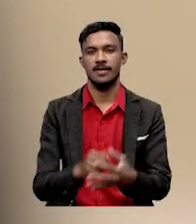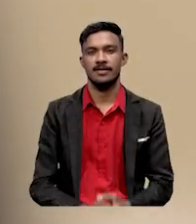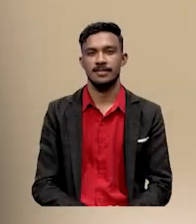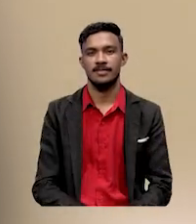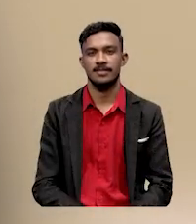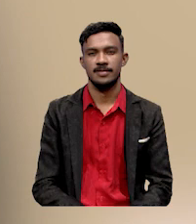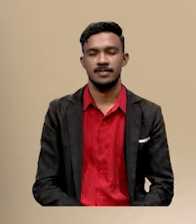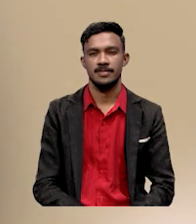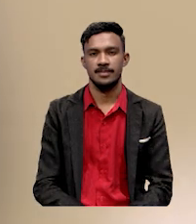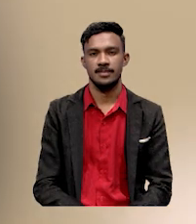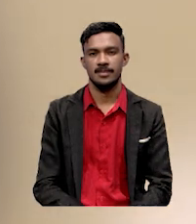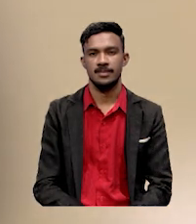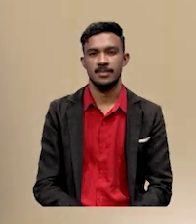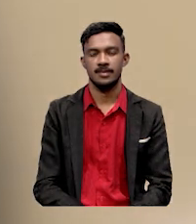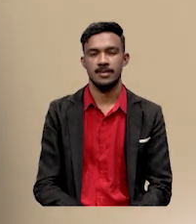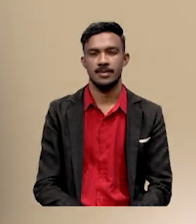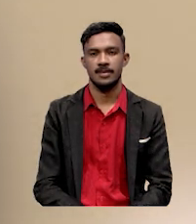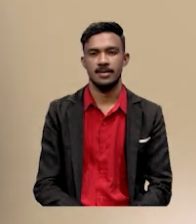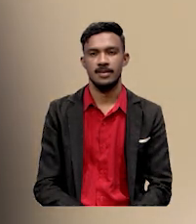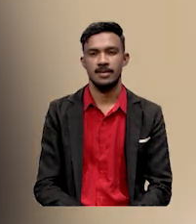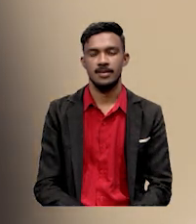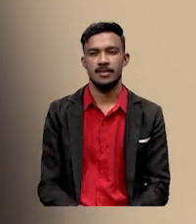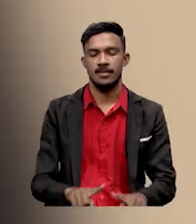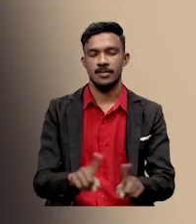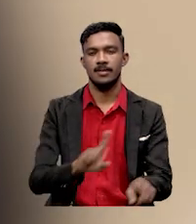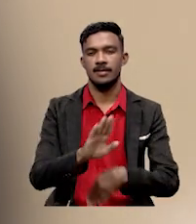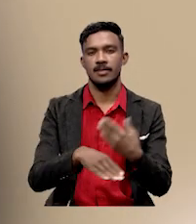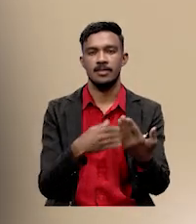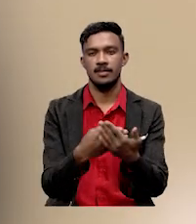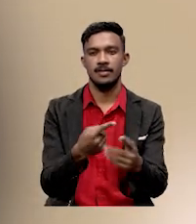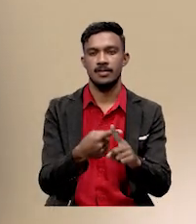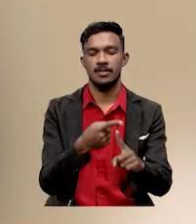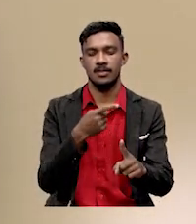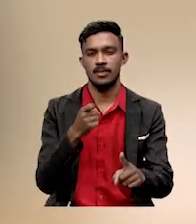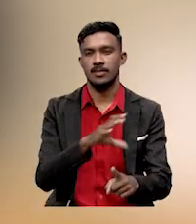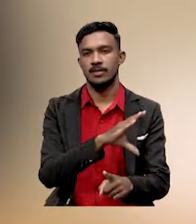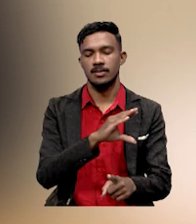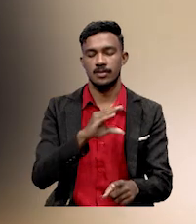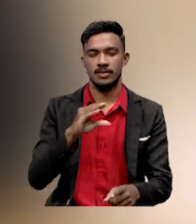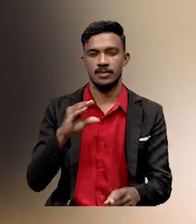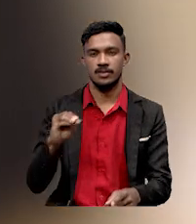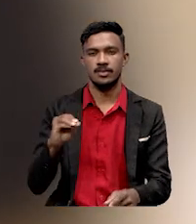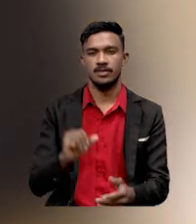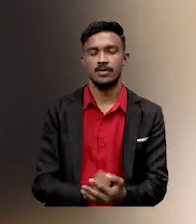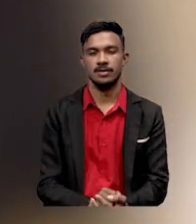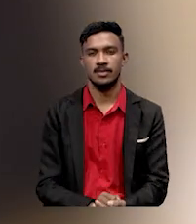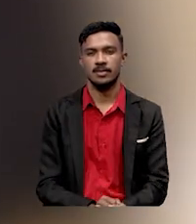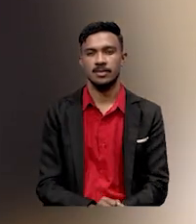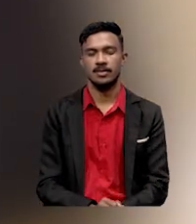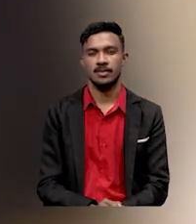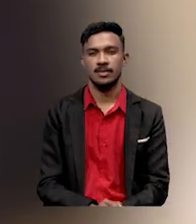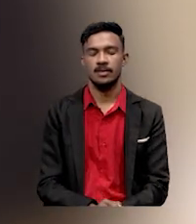mas eu acredito, você é extraordinário. Prepara tudo com